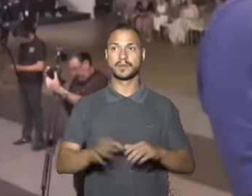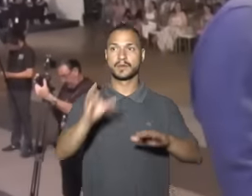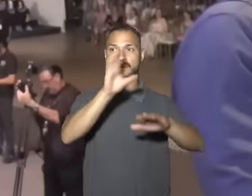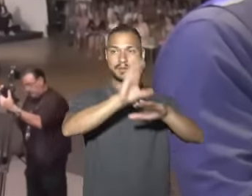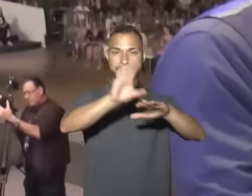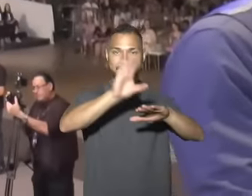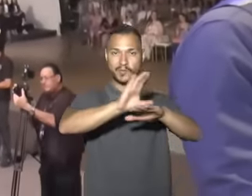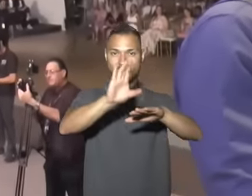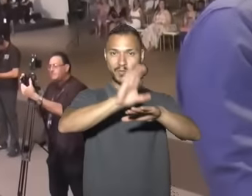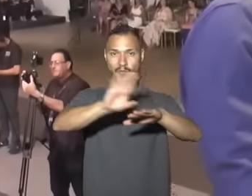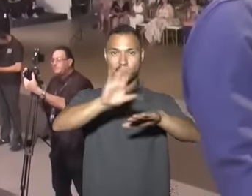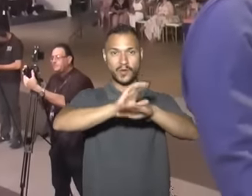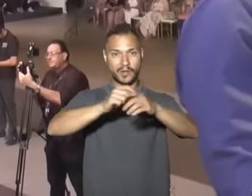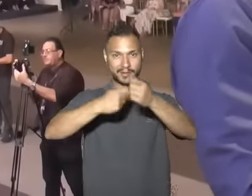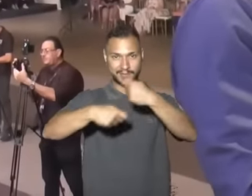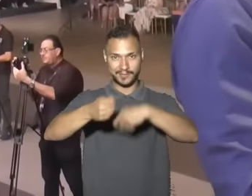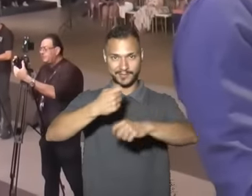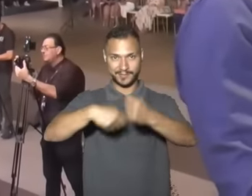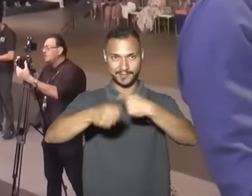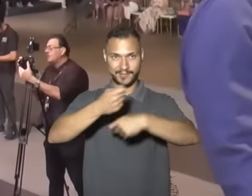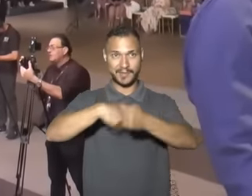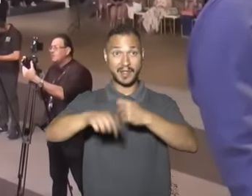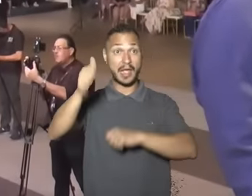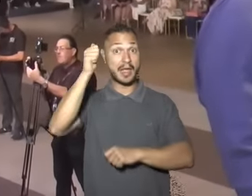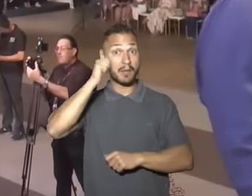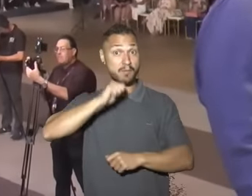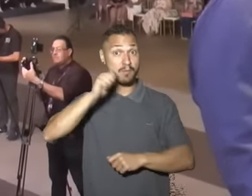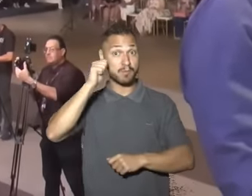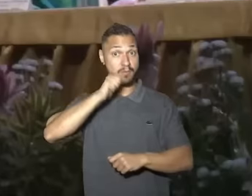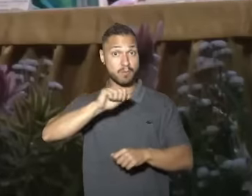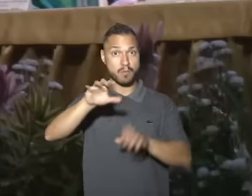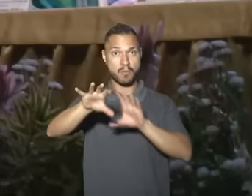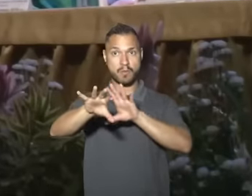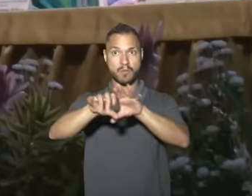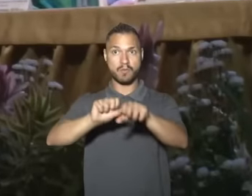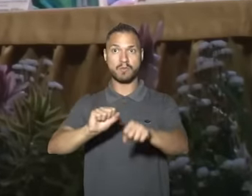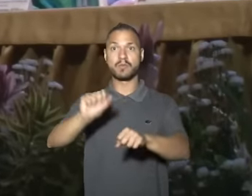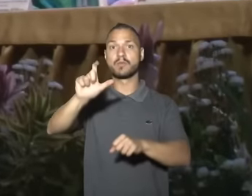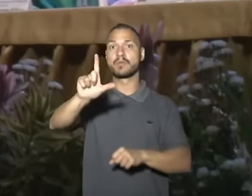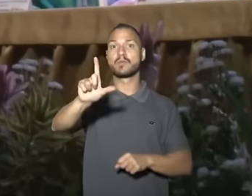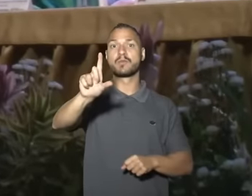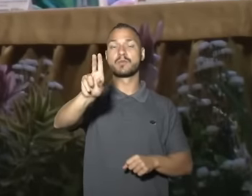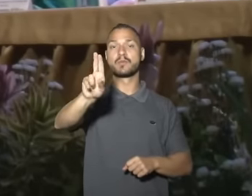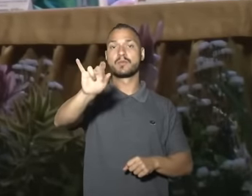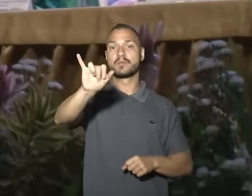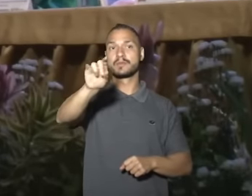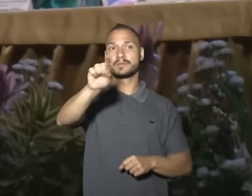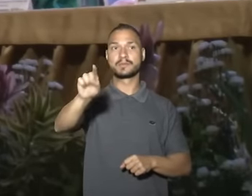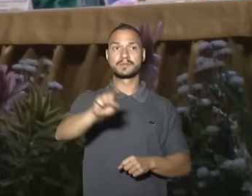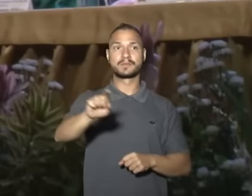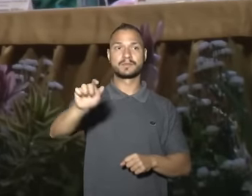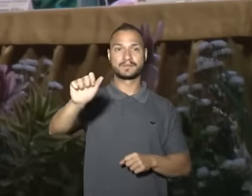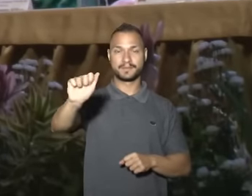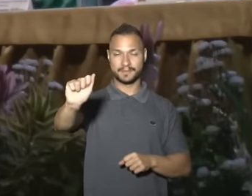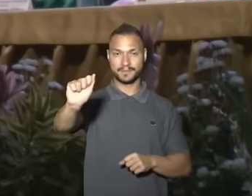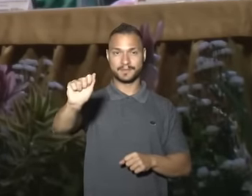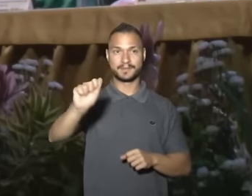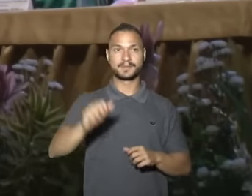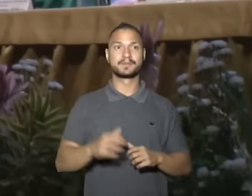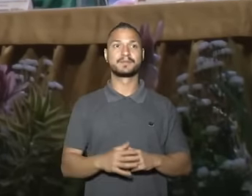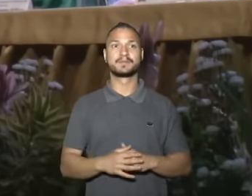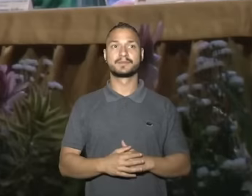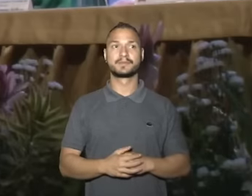Curso de Administração, a formanda Luísa Melo Fernandes Moreira.